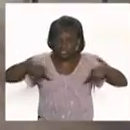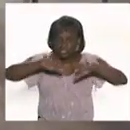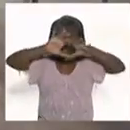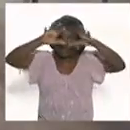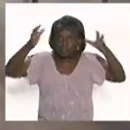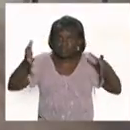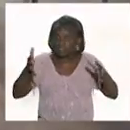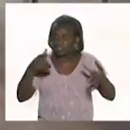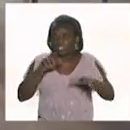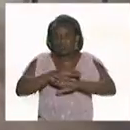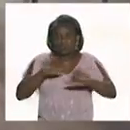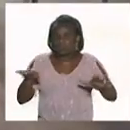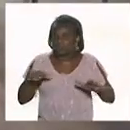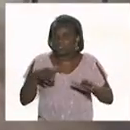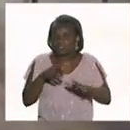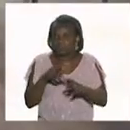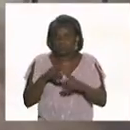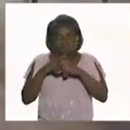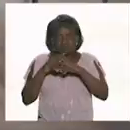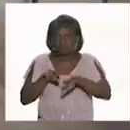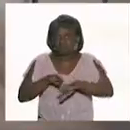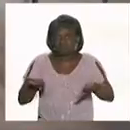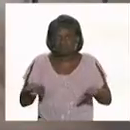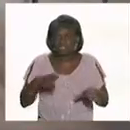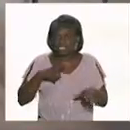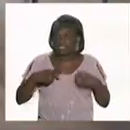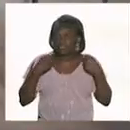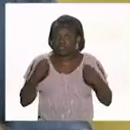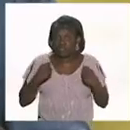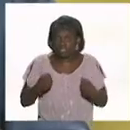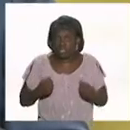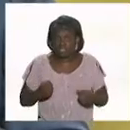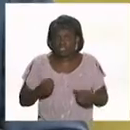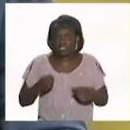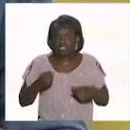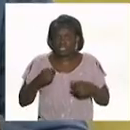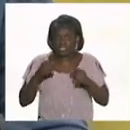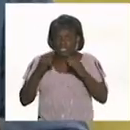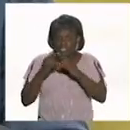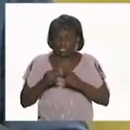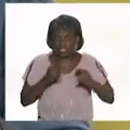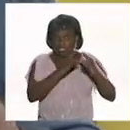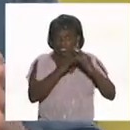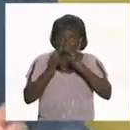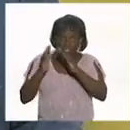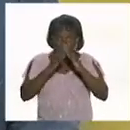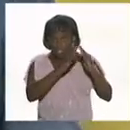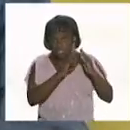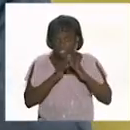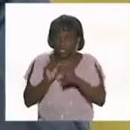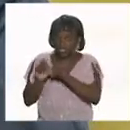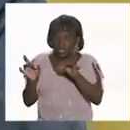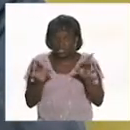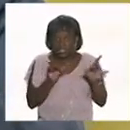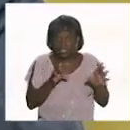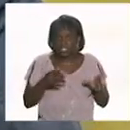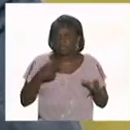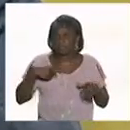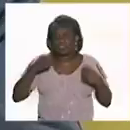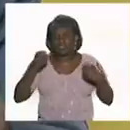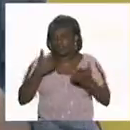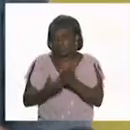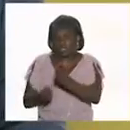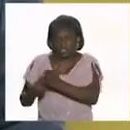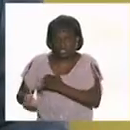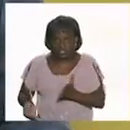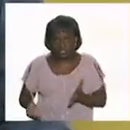quadras, ginásios, estão deixando de existir. Tem uma força imobiliária, principalmente, que tem tomado cada vez